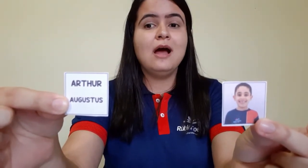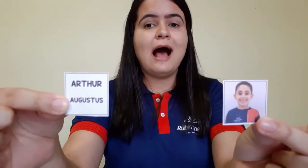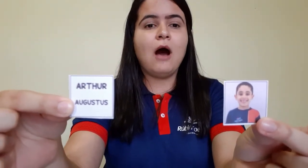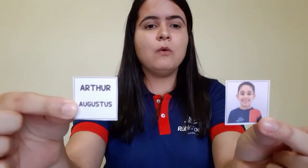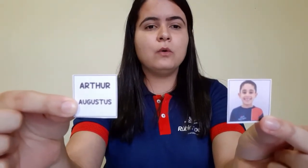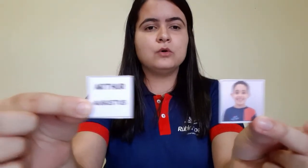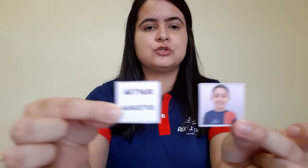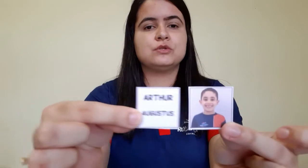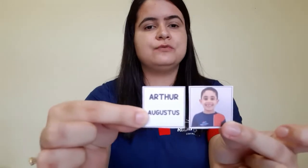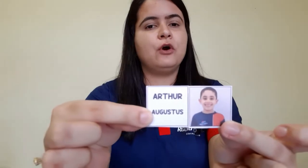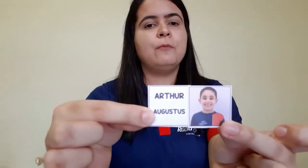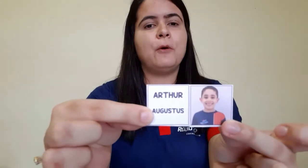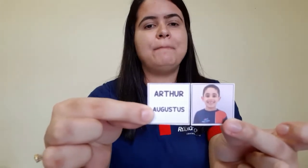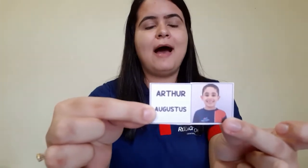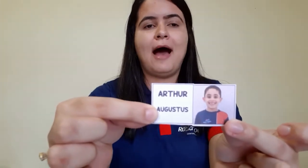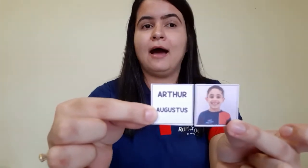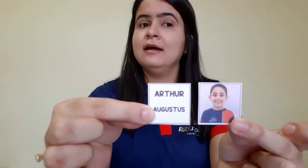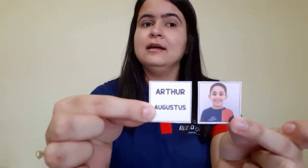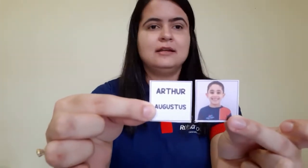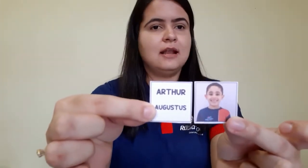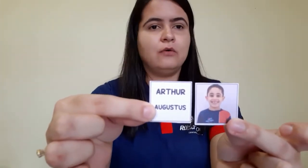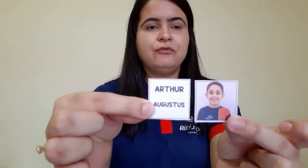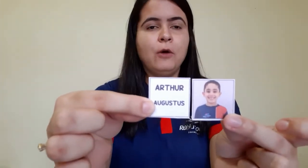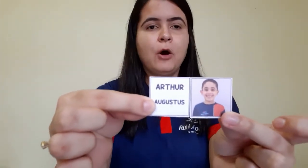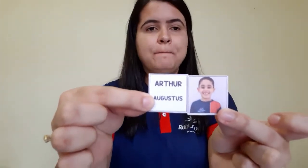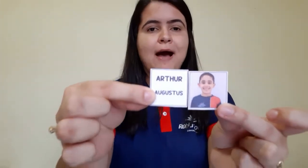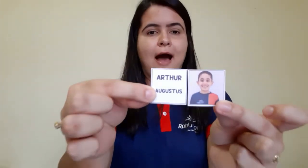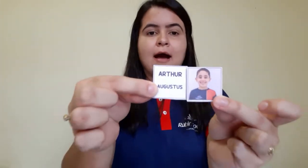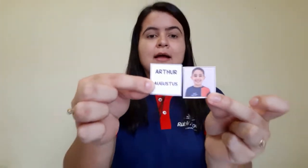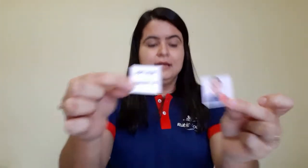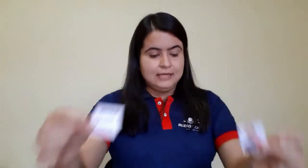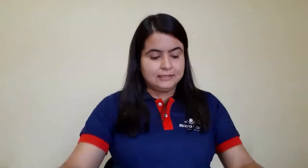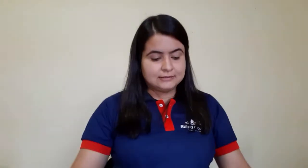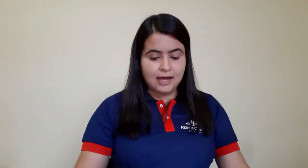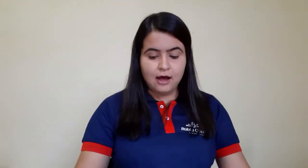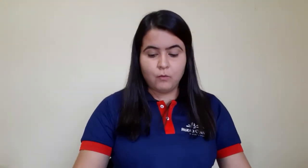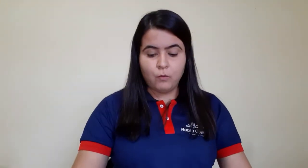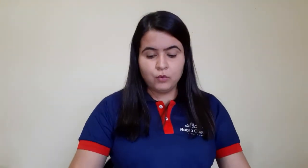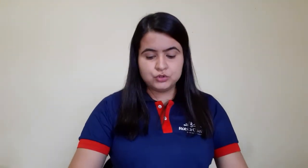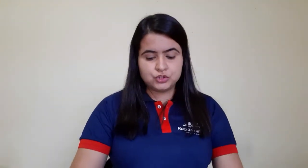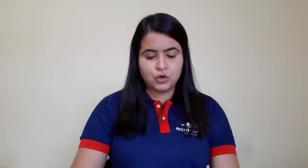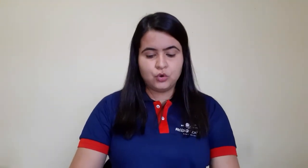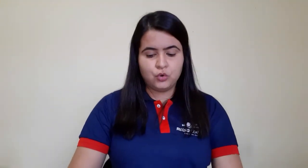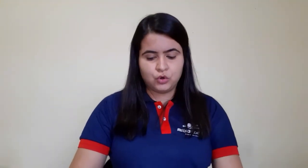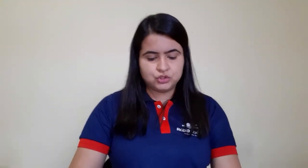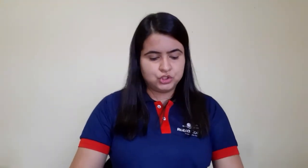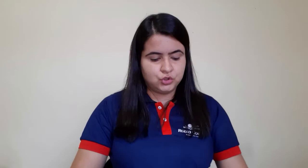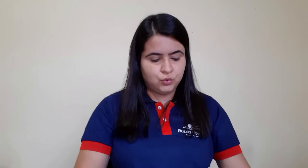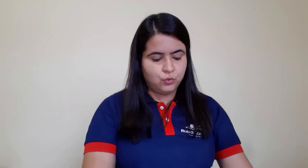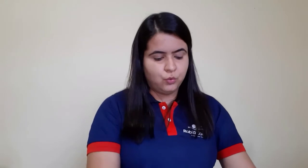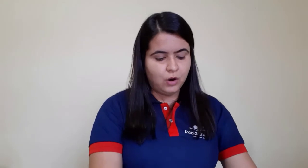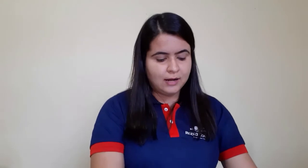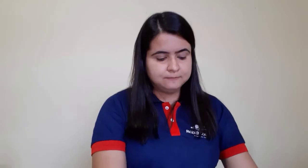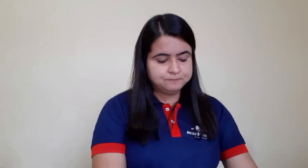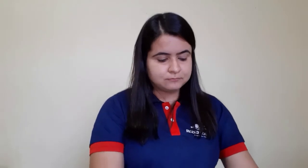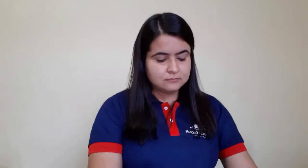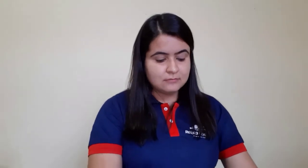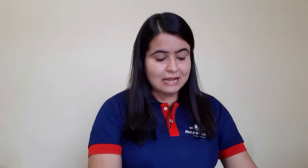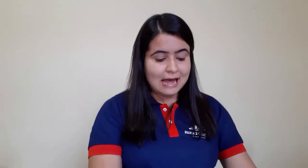Arthur Augustus. Formou par? Não formou par. Então, o jogo